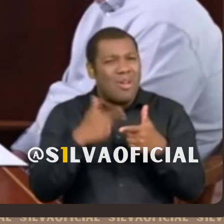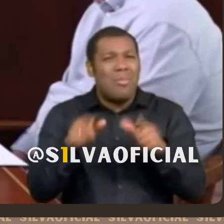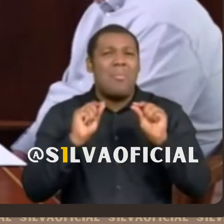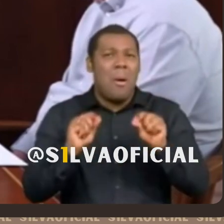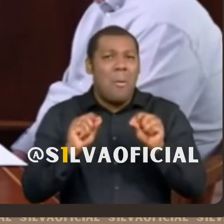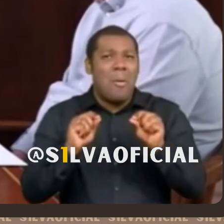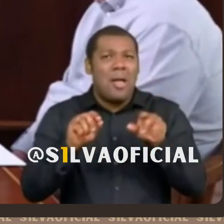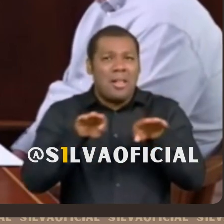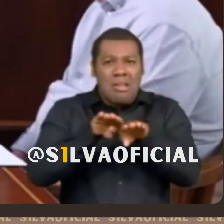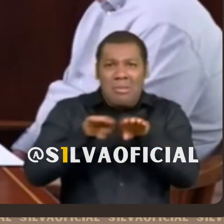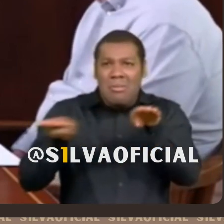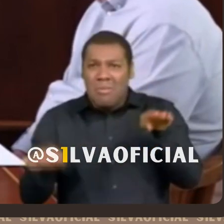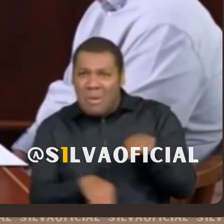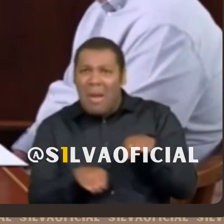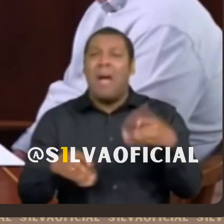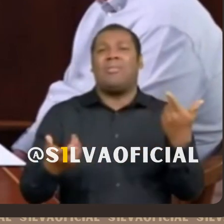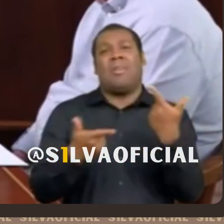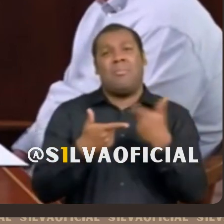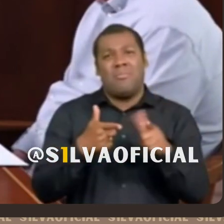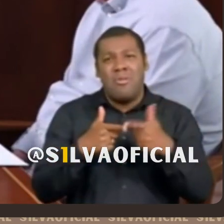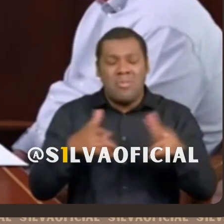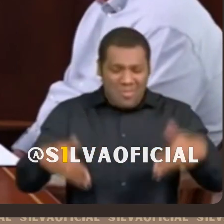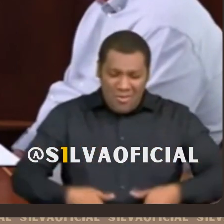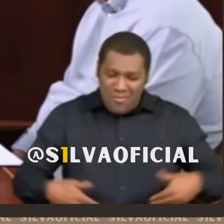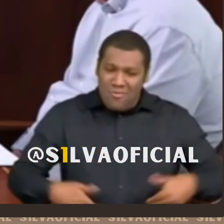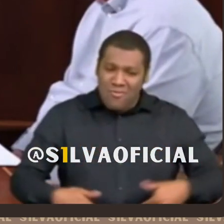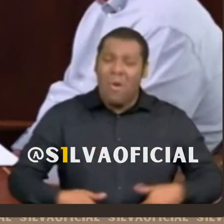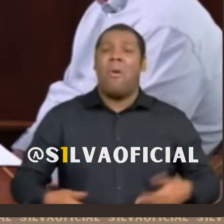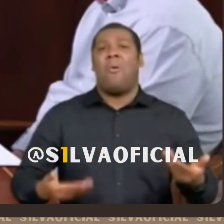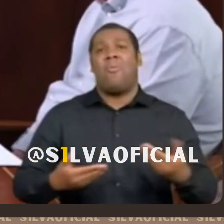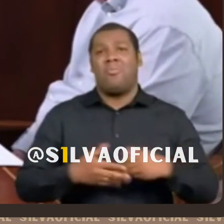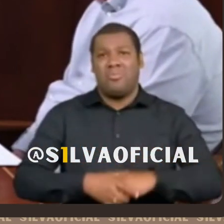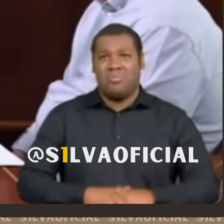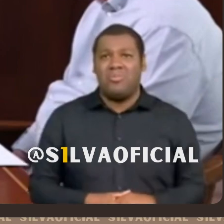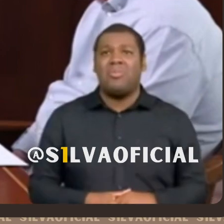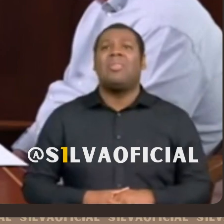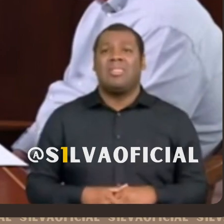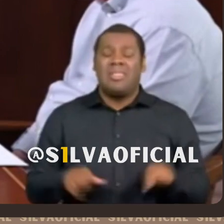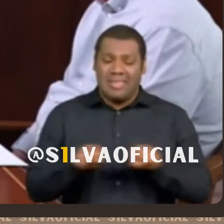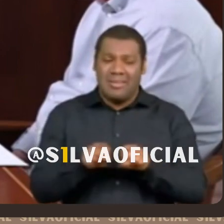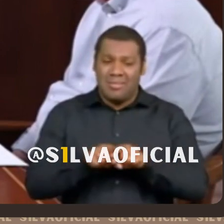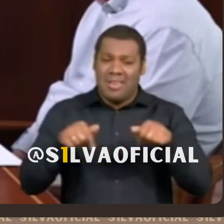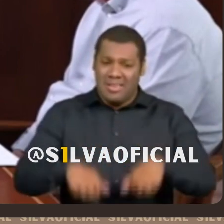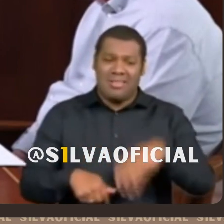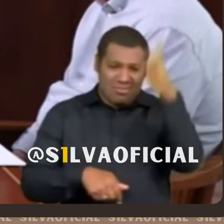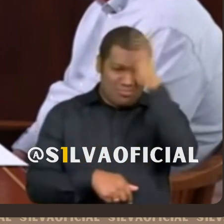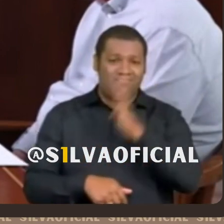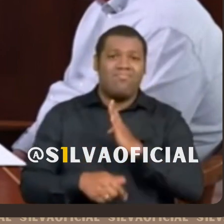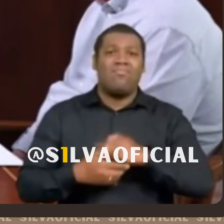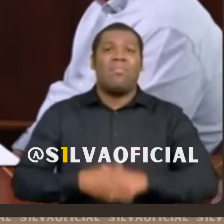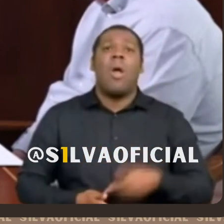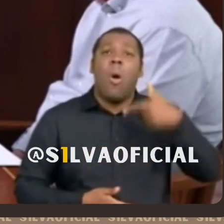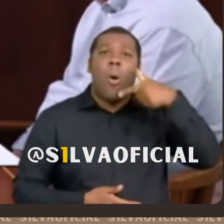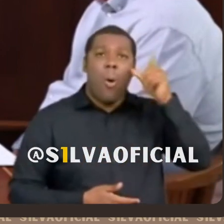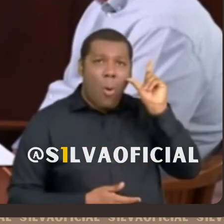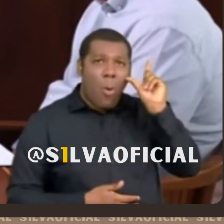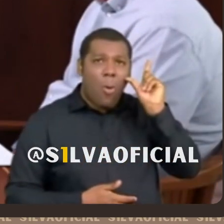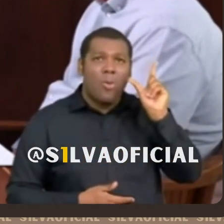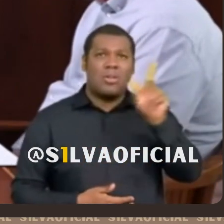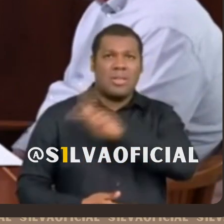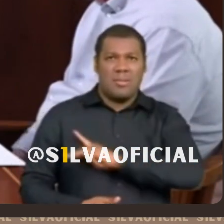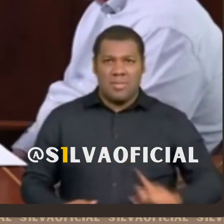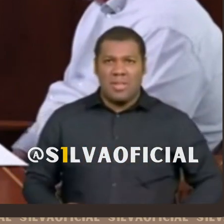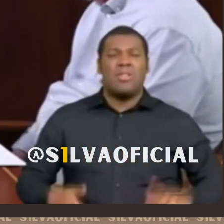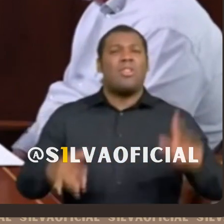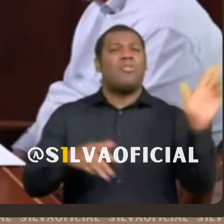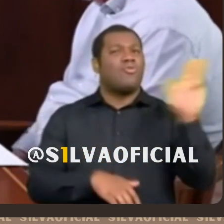de fome, que é um problema que nós temos. E o senhor ontem foi exatamente na raiz um pouco disso, né? Quer dizer, a